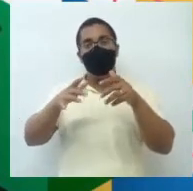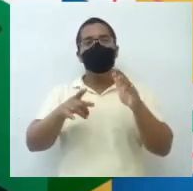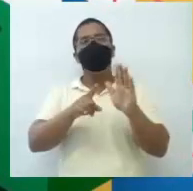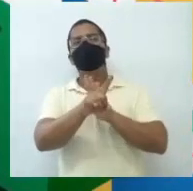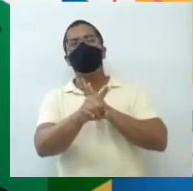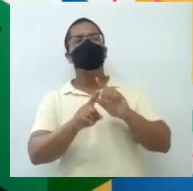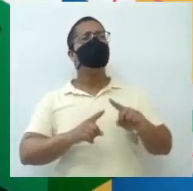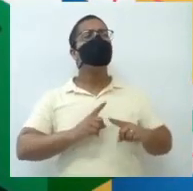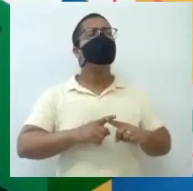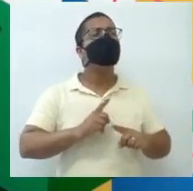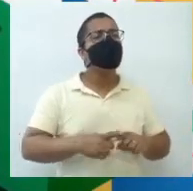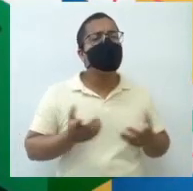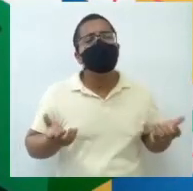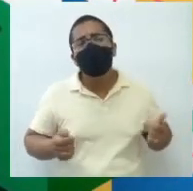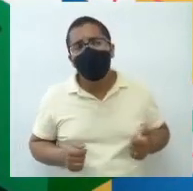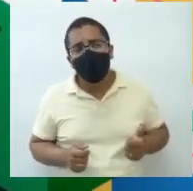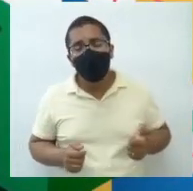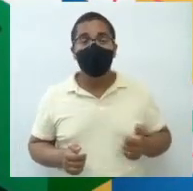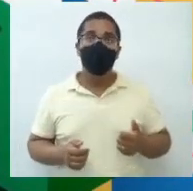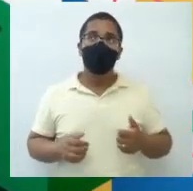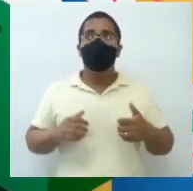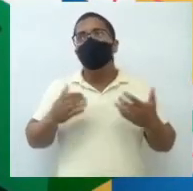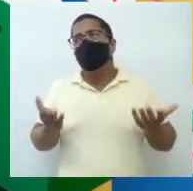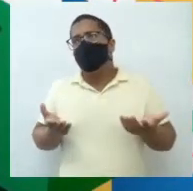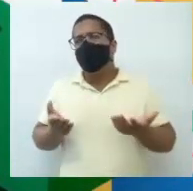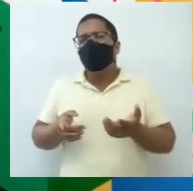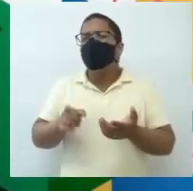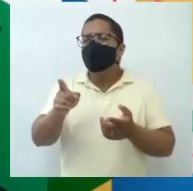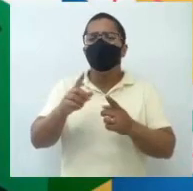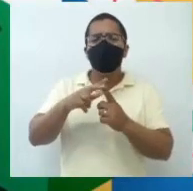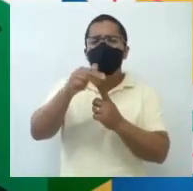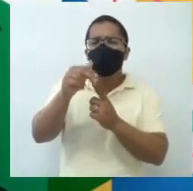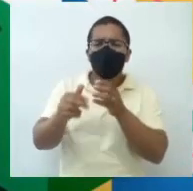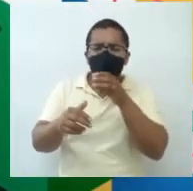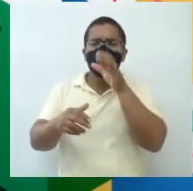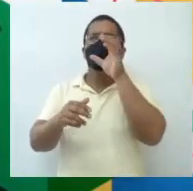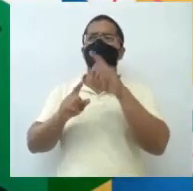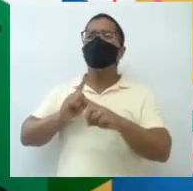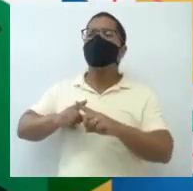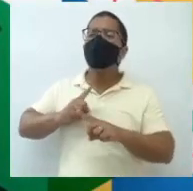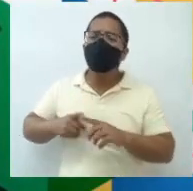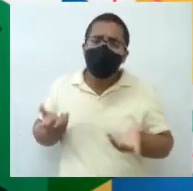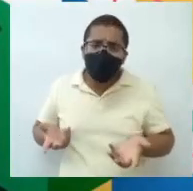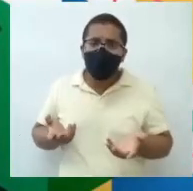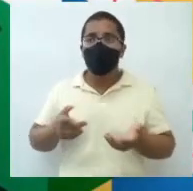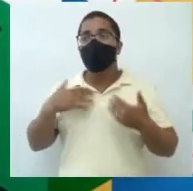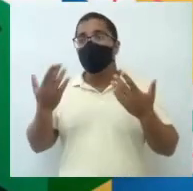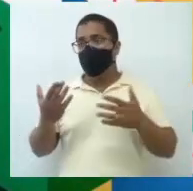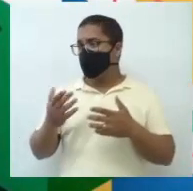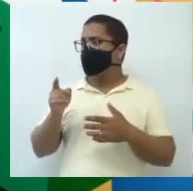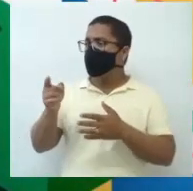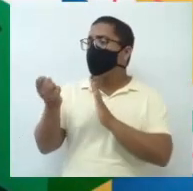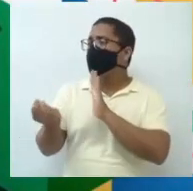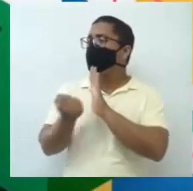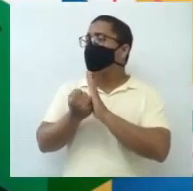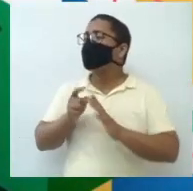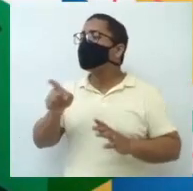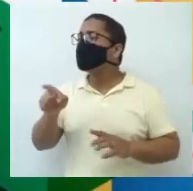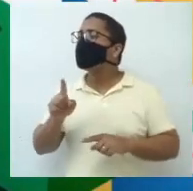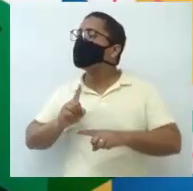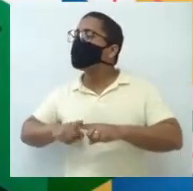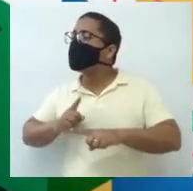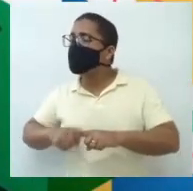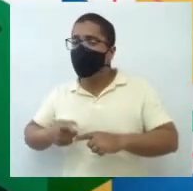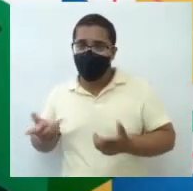o porquê de fazer isso o porquê de tomar um refrigerante o porquê da Escolha desse refrigerante e assim por diante